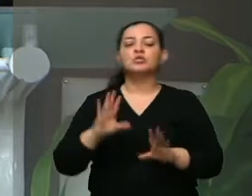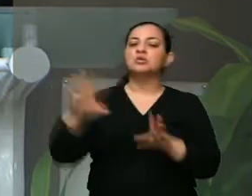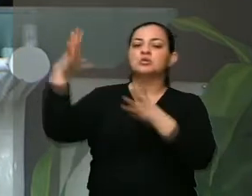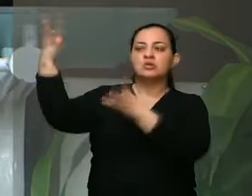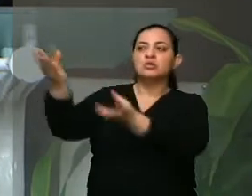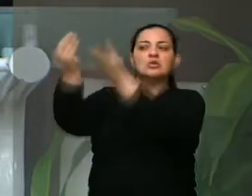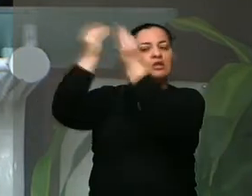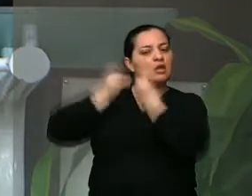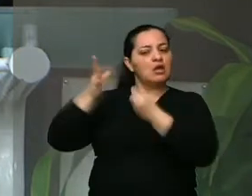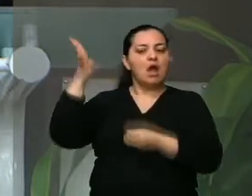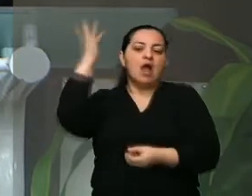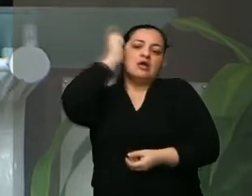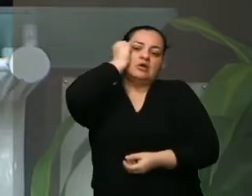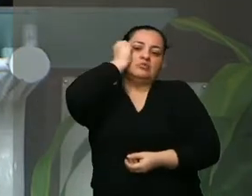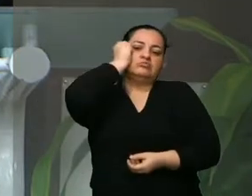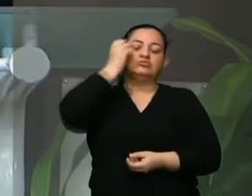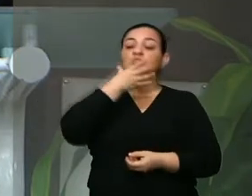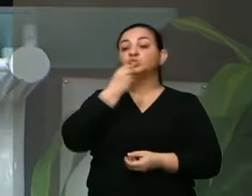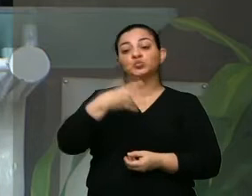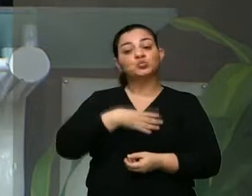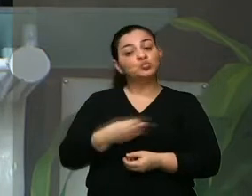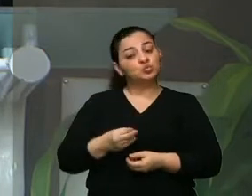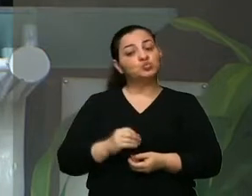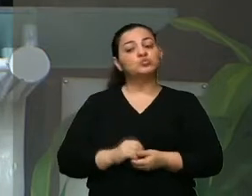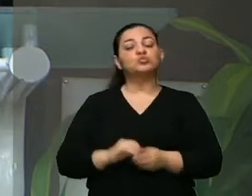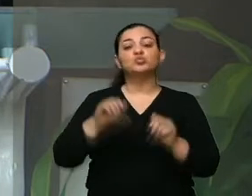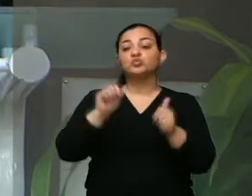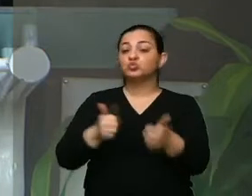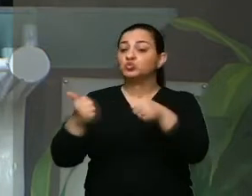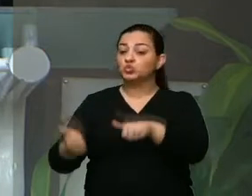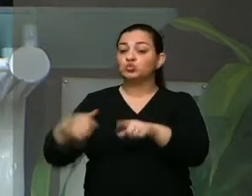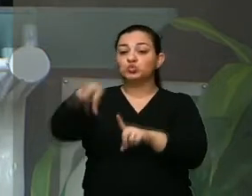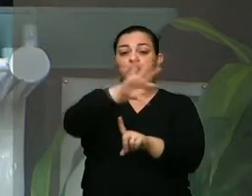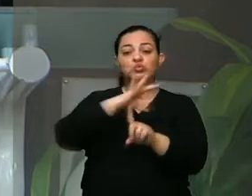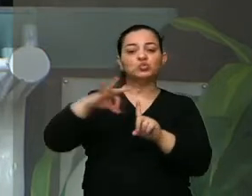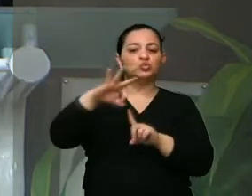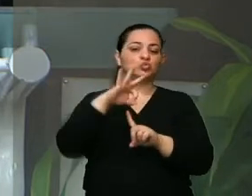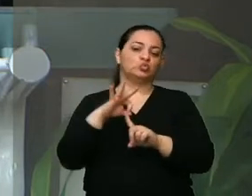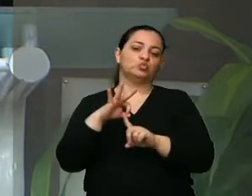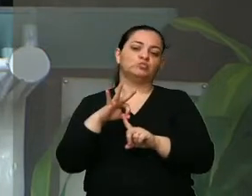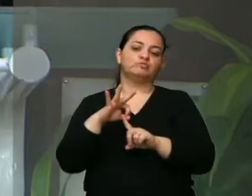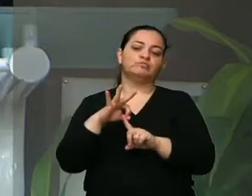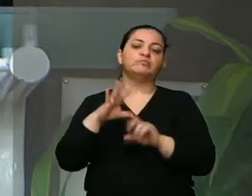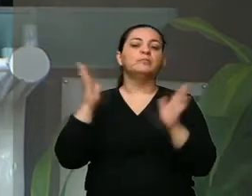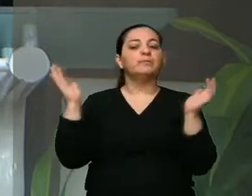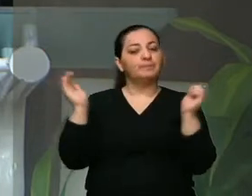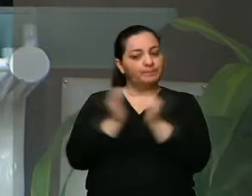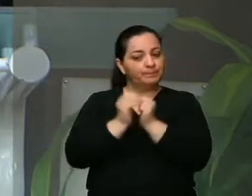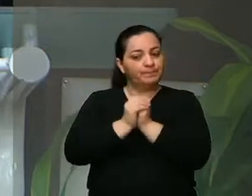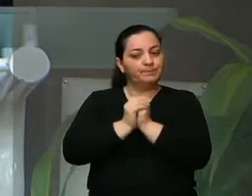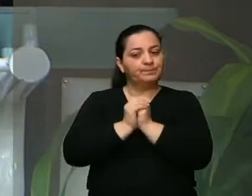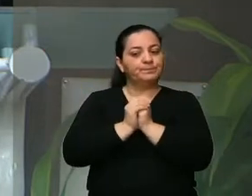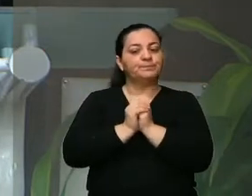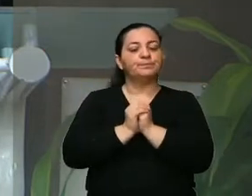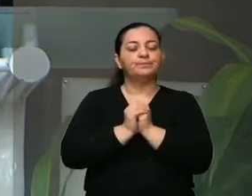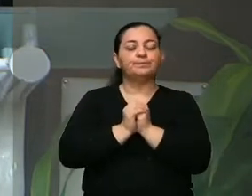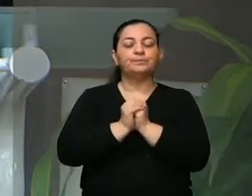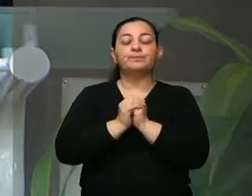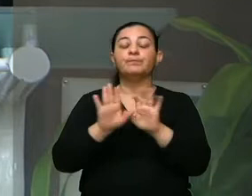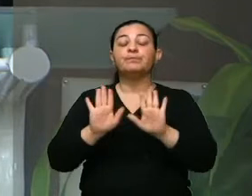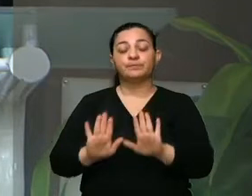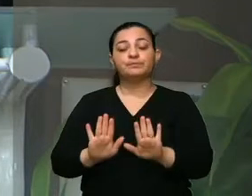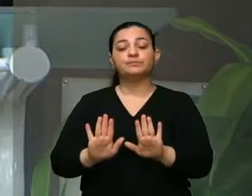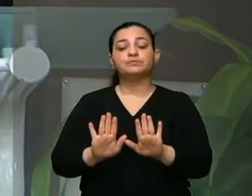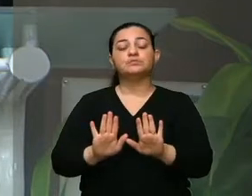adoção de filho o batismo do espírito santo amém mas